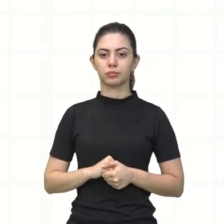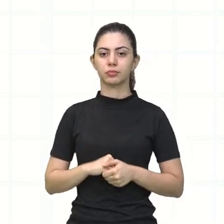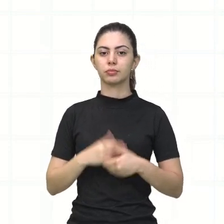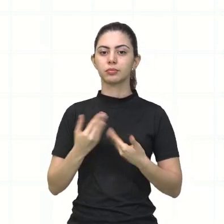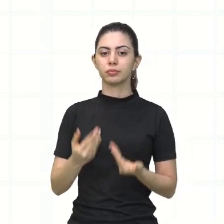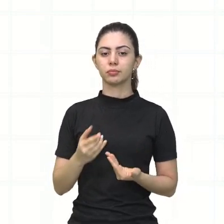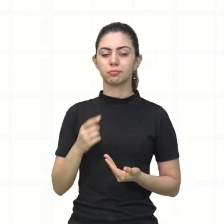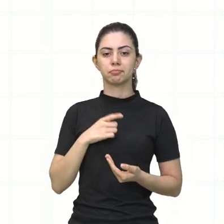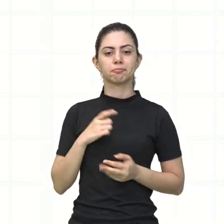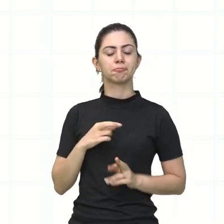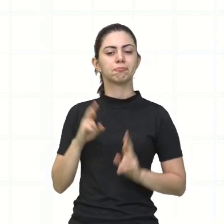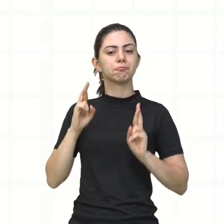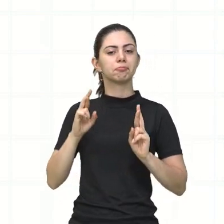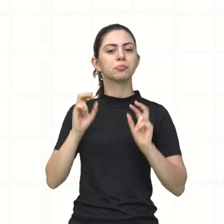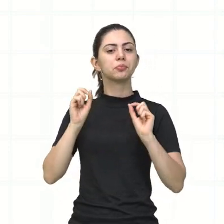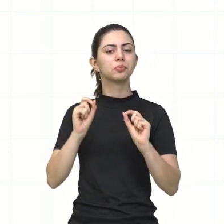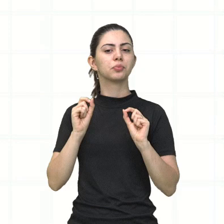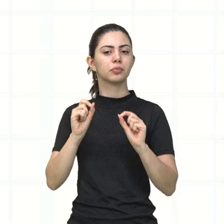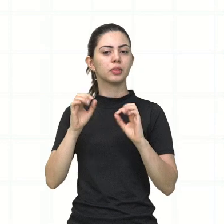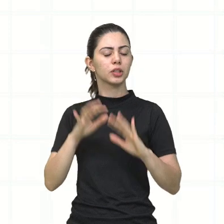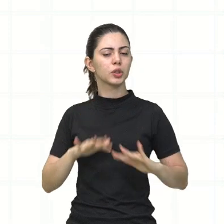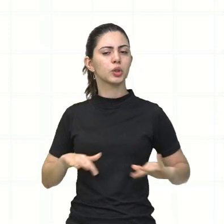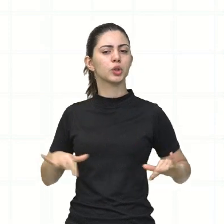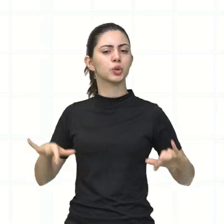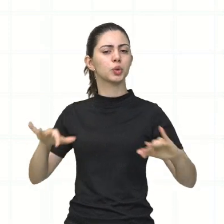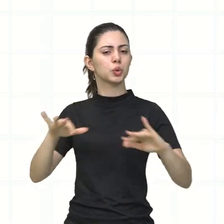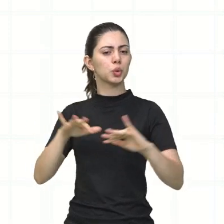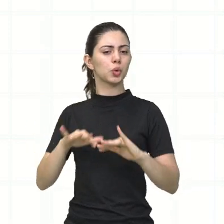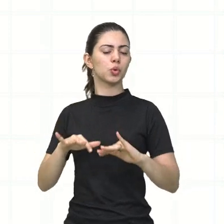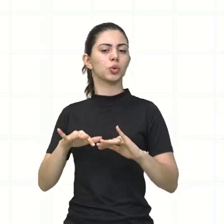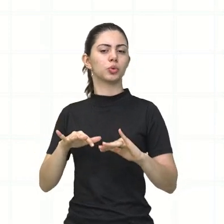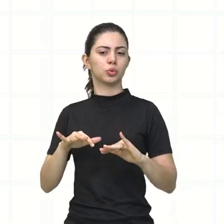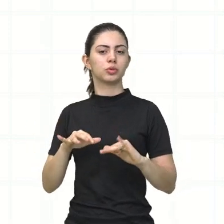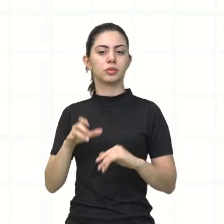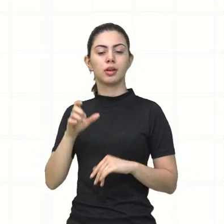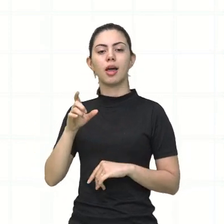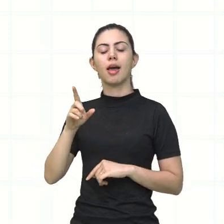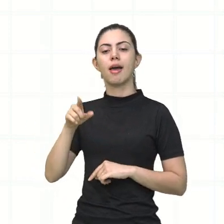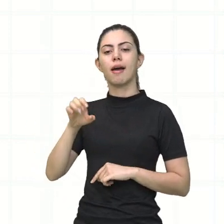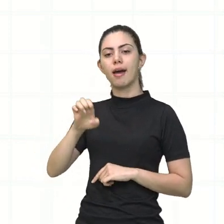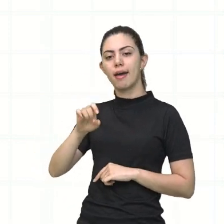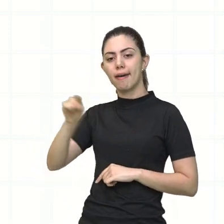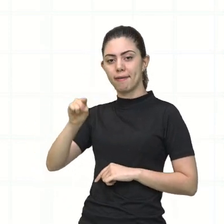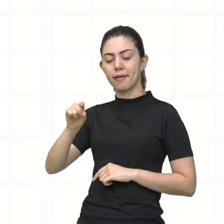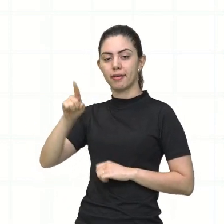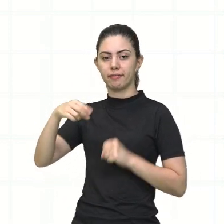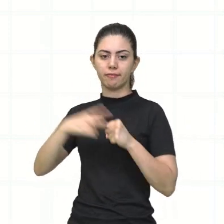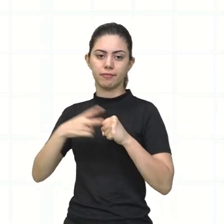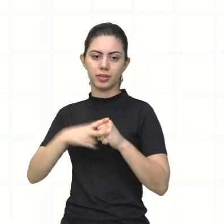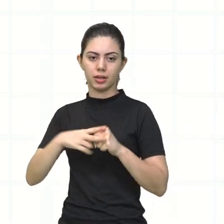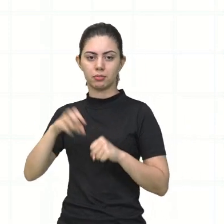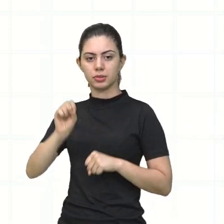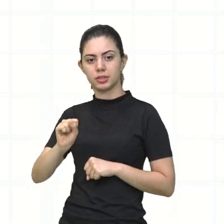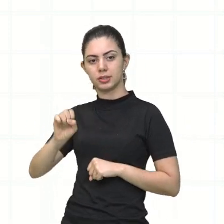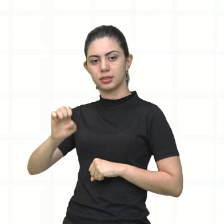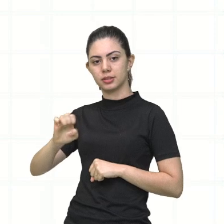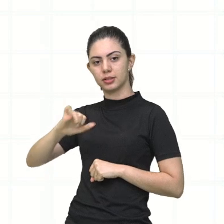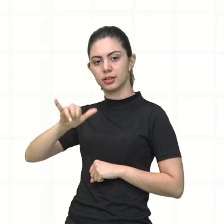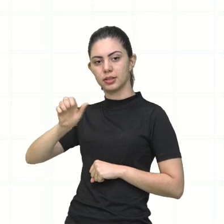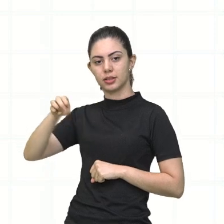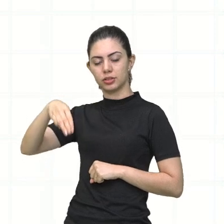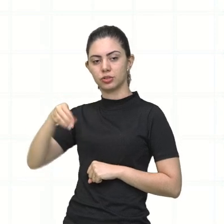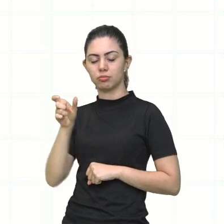todos sejam, verbo ser. Minha maior esperança é, primeiro o verbo, que todos